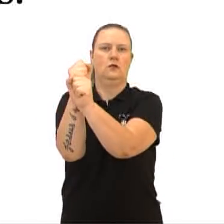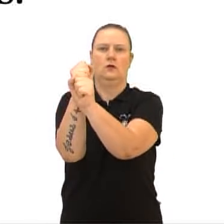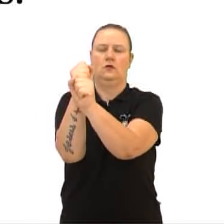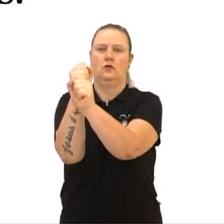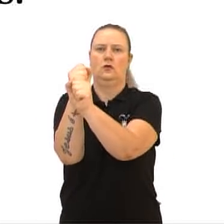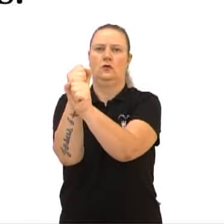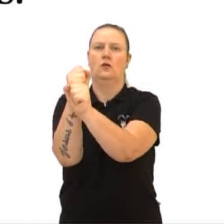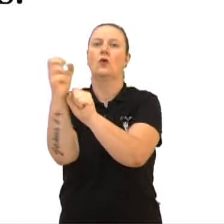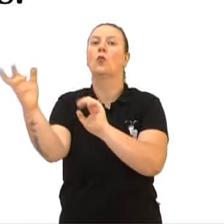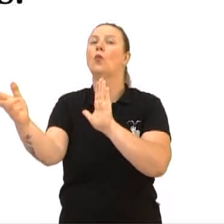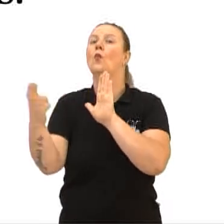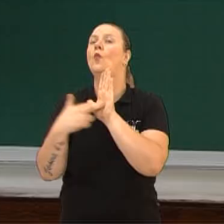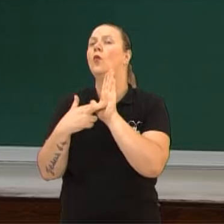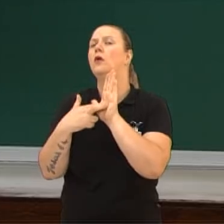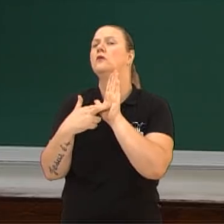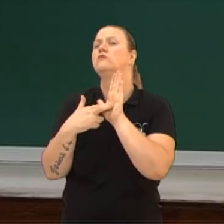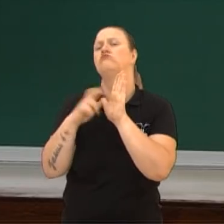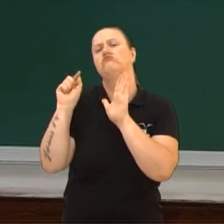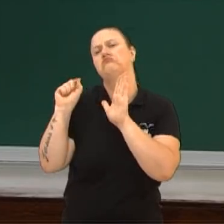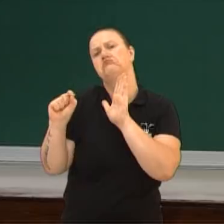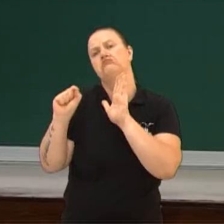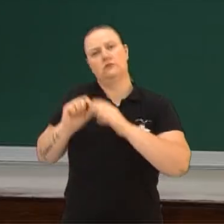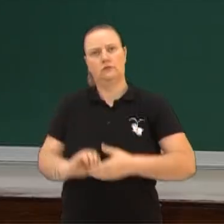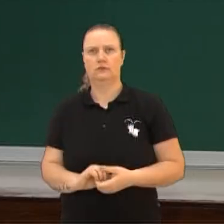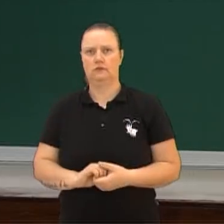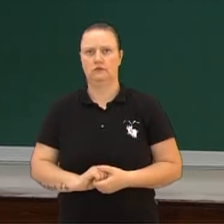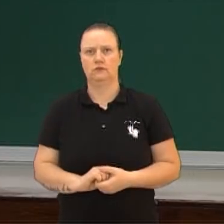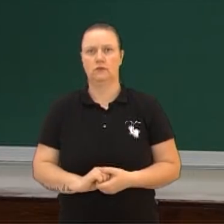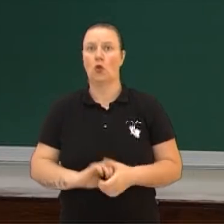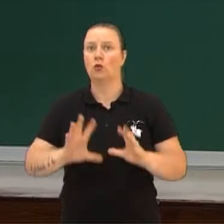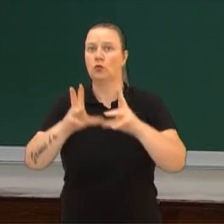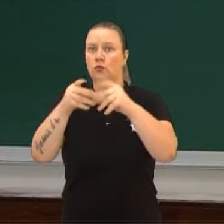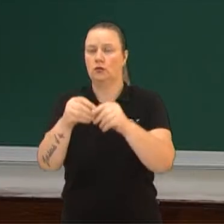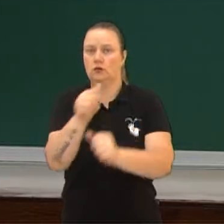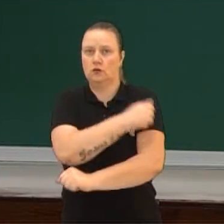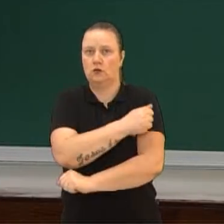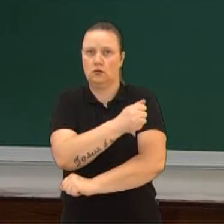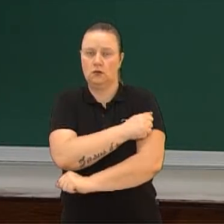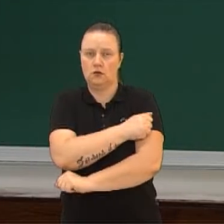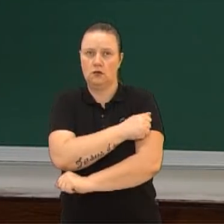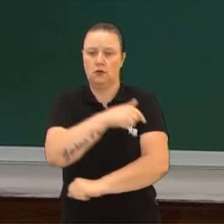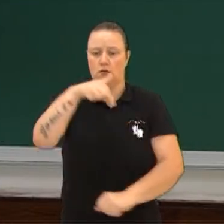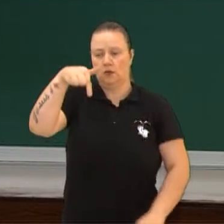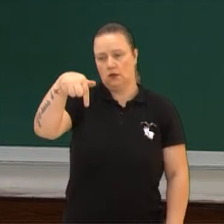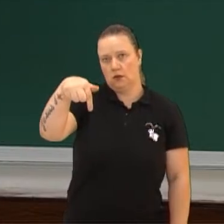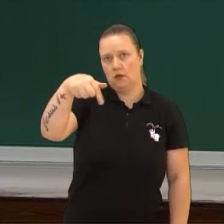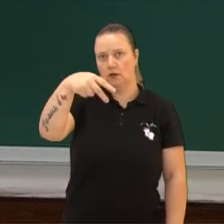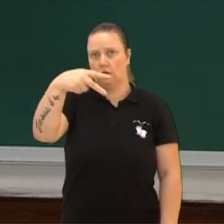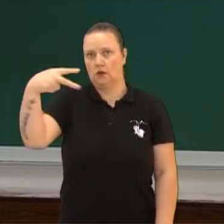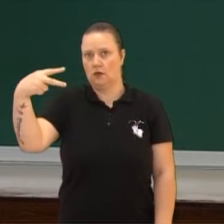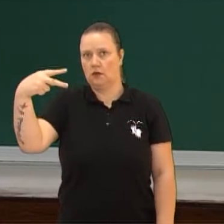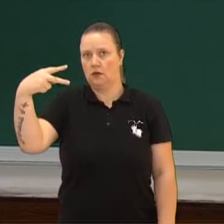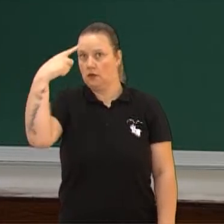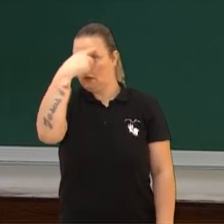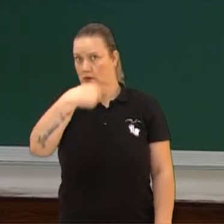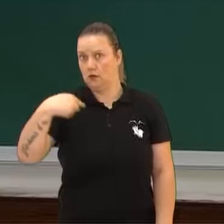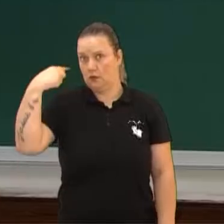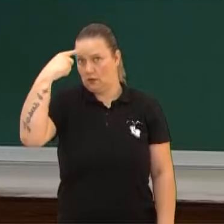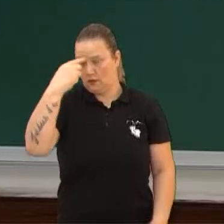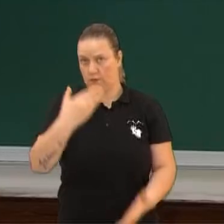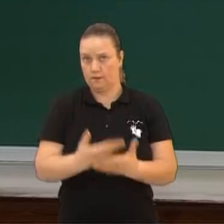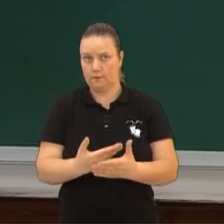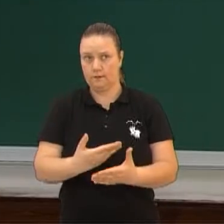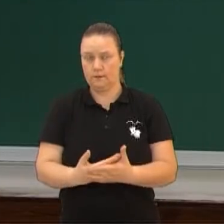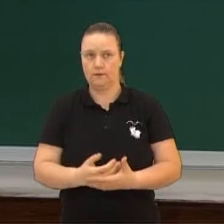né? Somando todas as horas de estudo, esses estudantes gastaram 72 horas, tá bom?